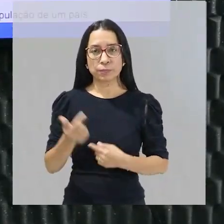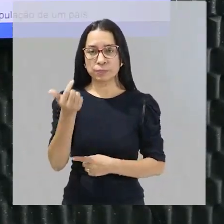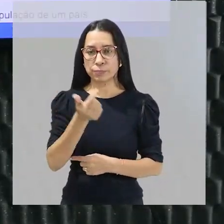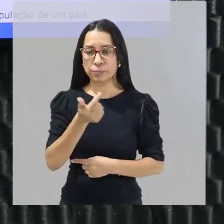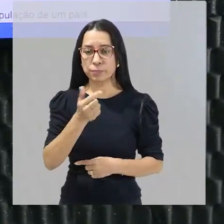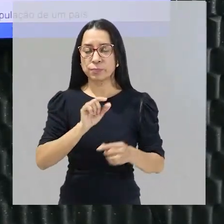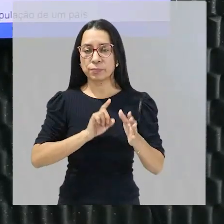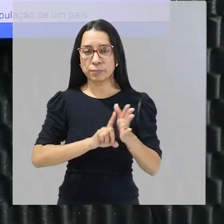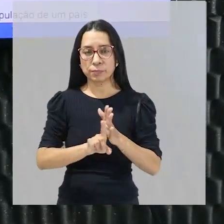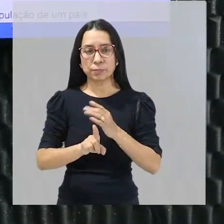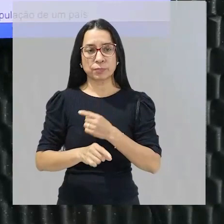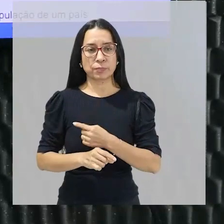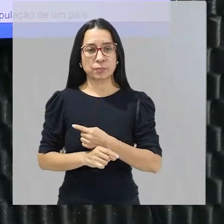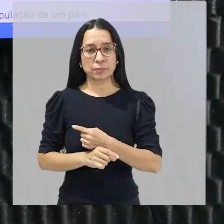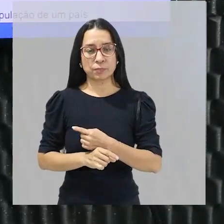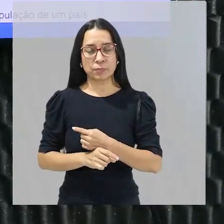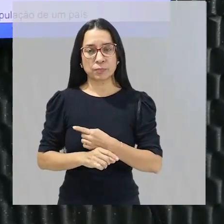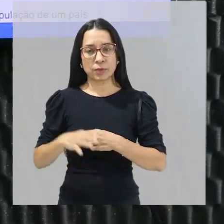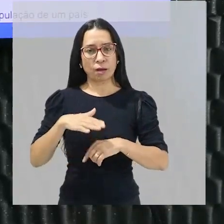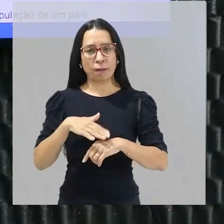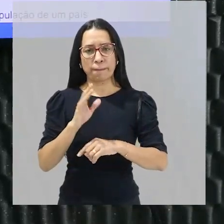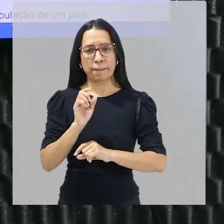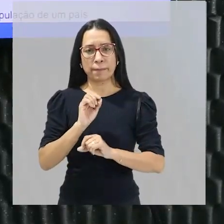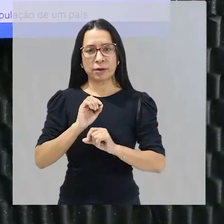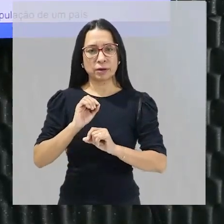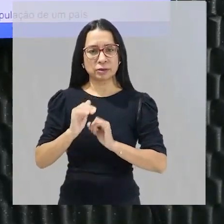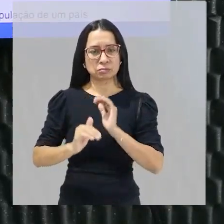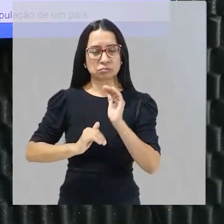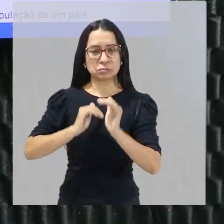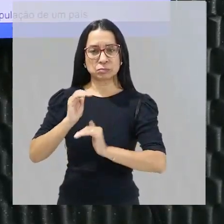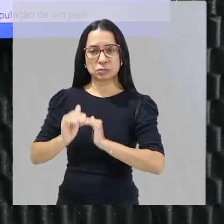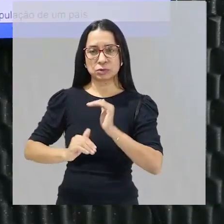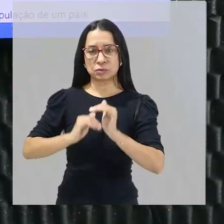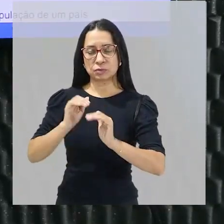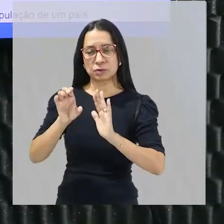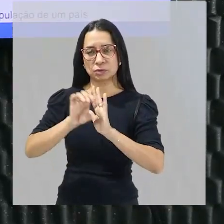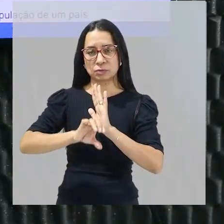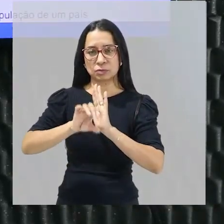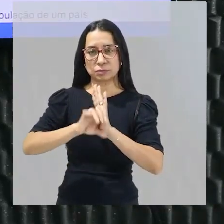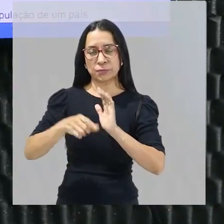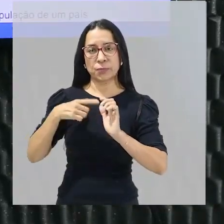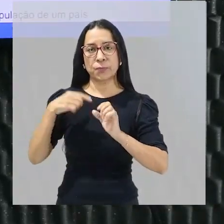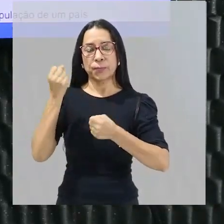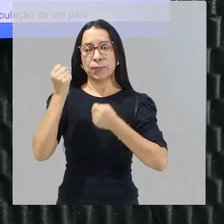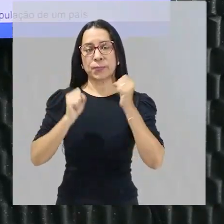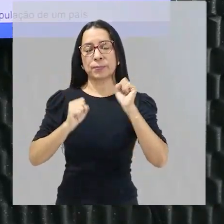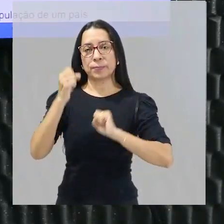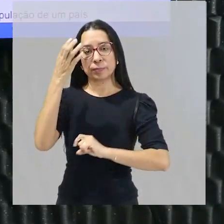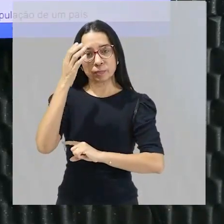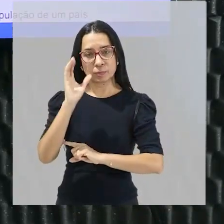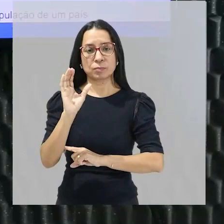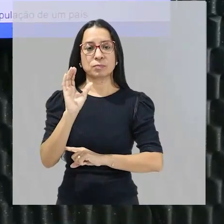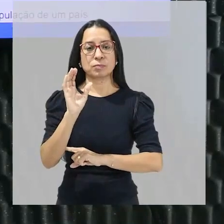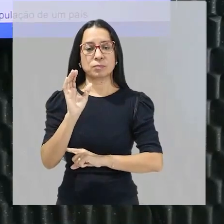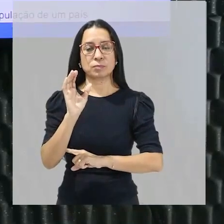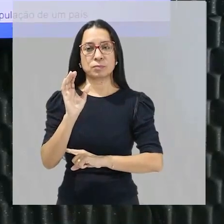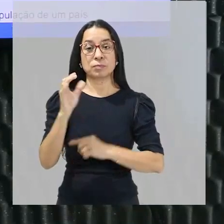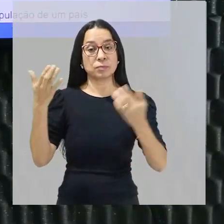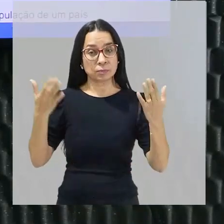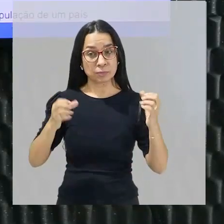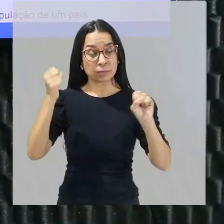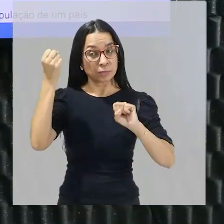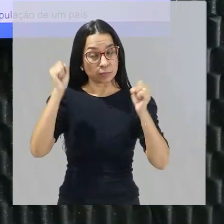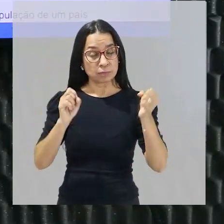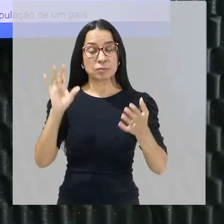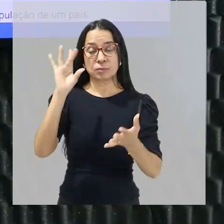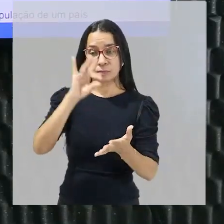Segunda questão, uma questão mais incisiva conceitualmente, trazendo a indústria cultural agora literalmente, não